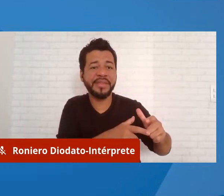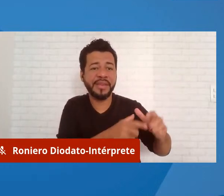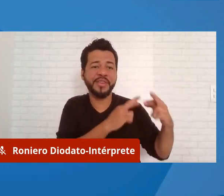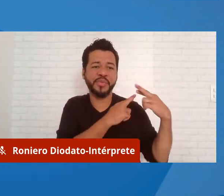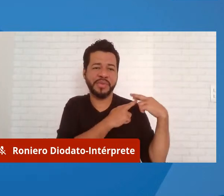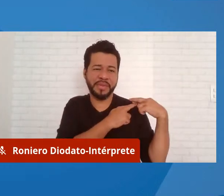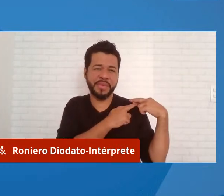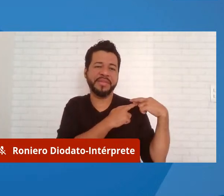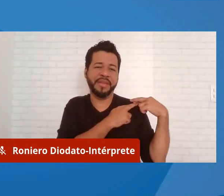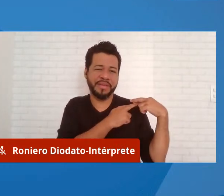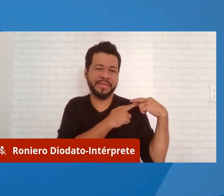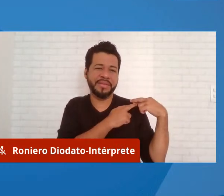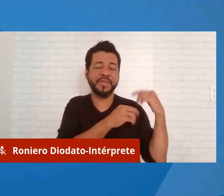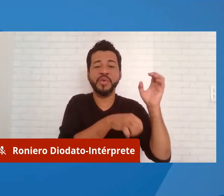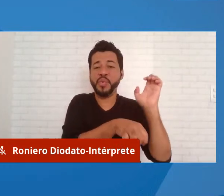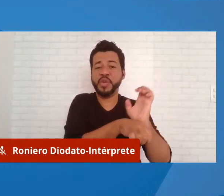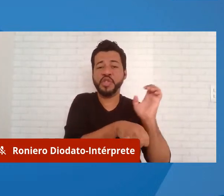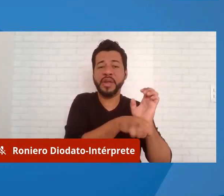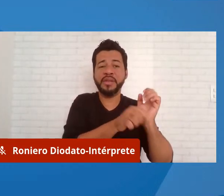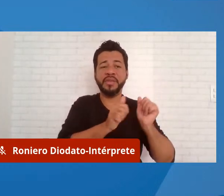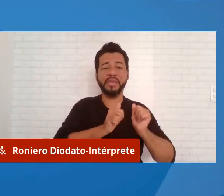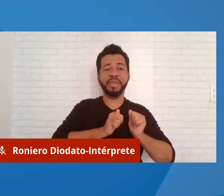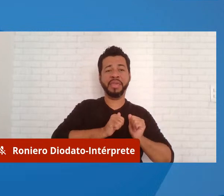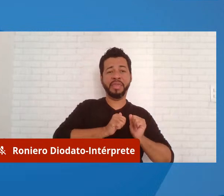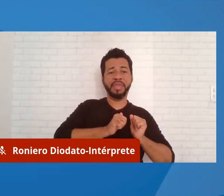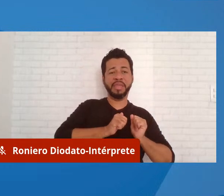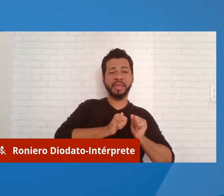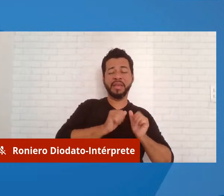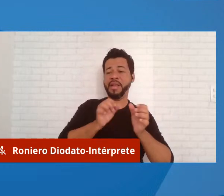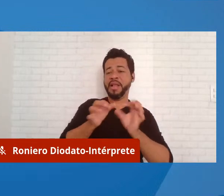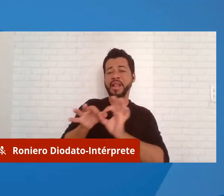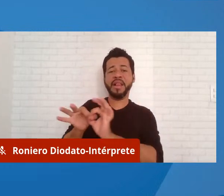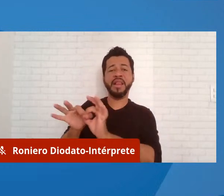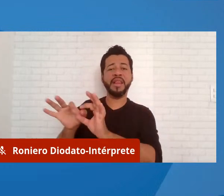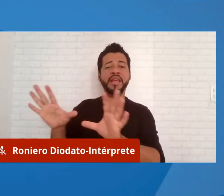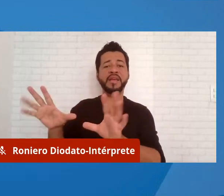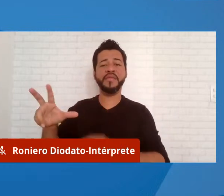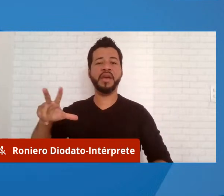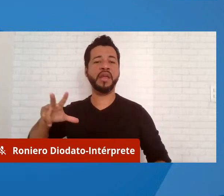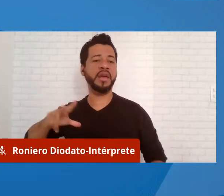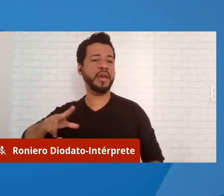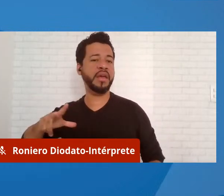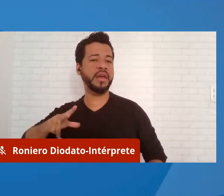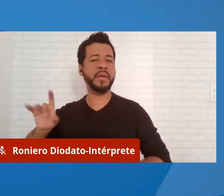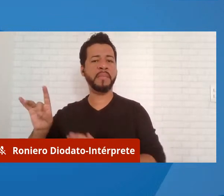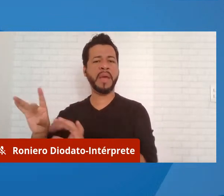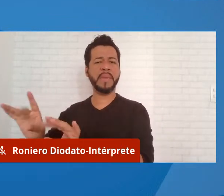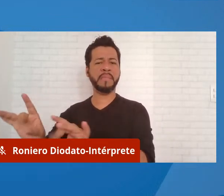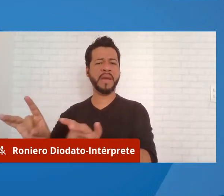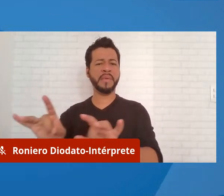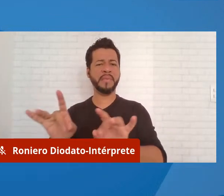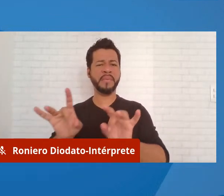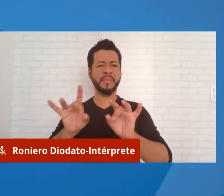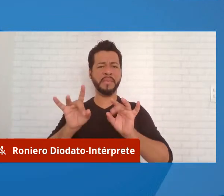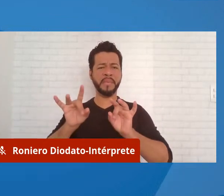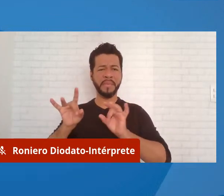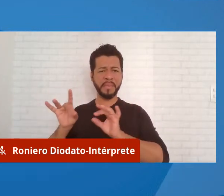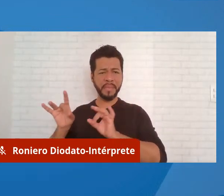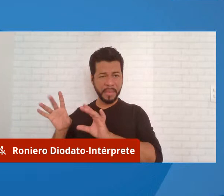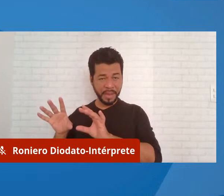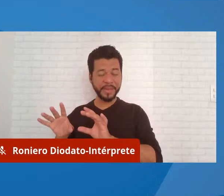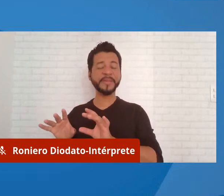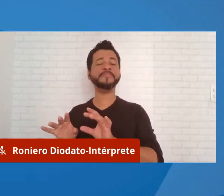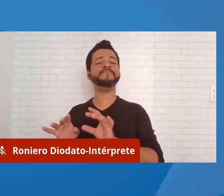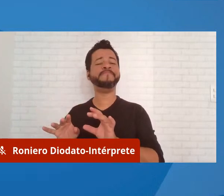que a mercantilização da sociedade se estenda. Mercantilizar é desdemocratizar a sociedade, se pode usar a expressão